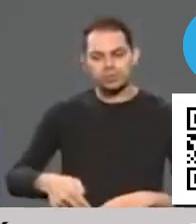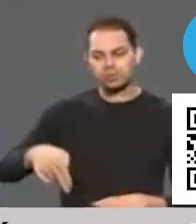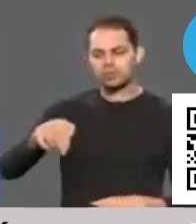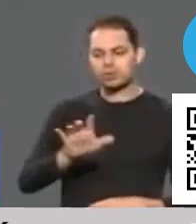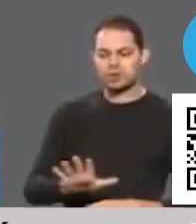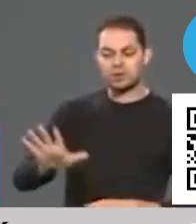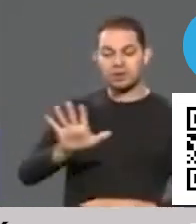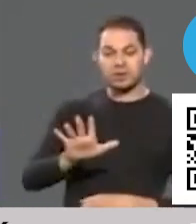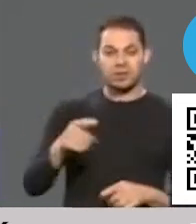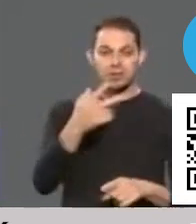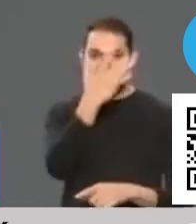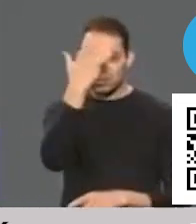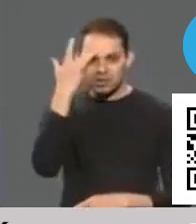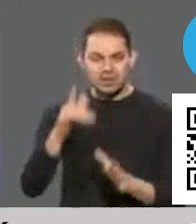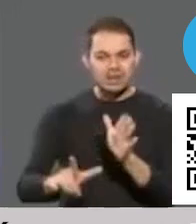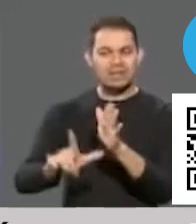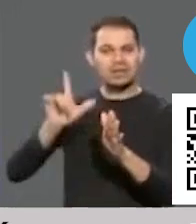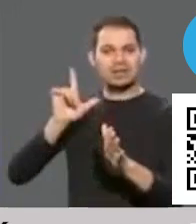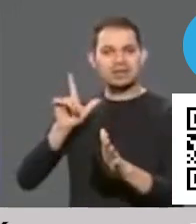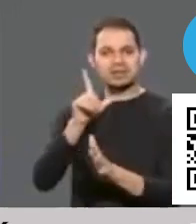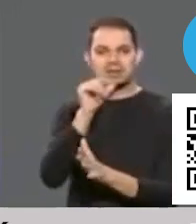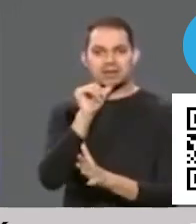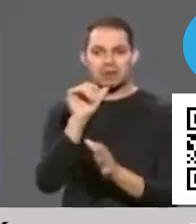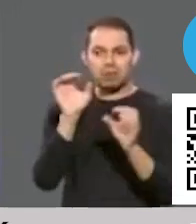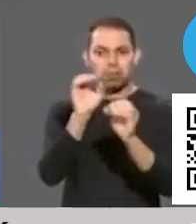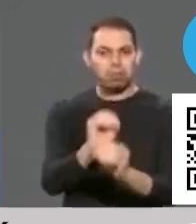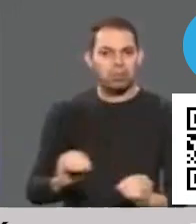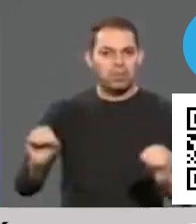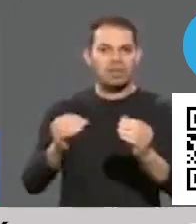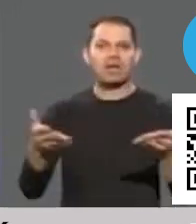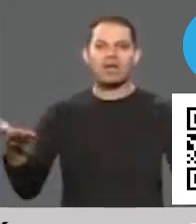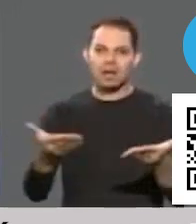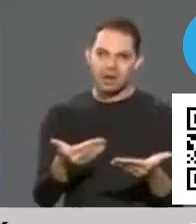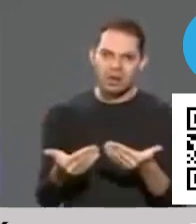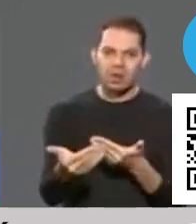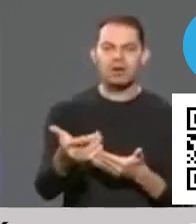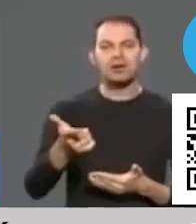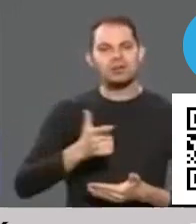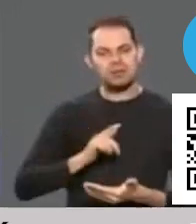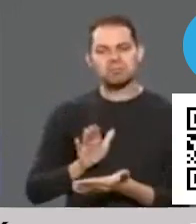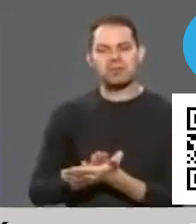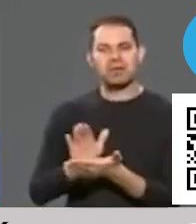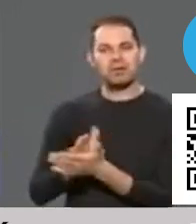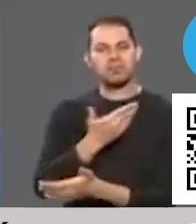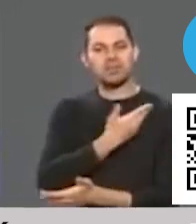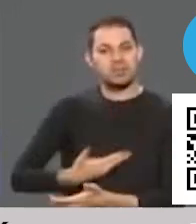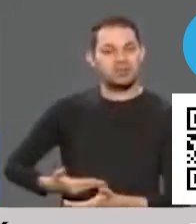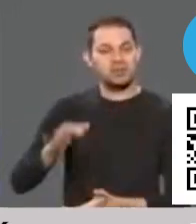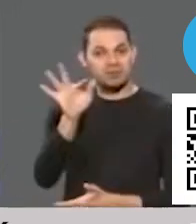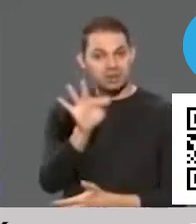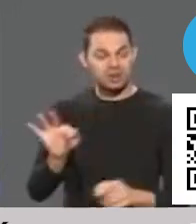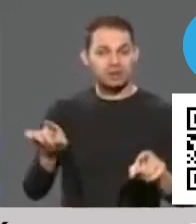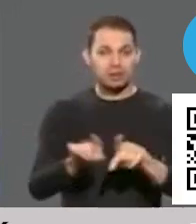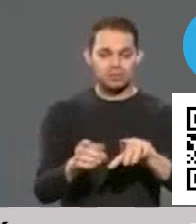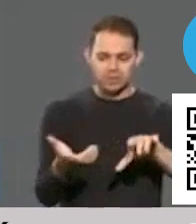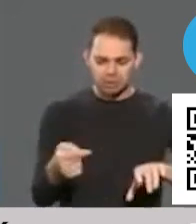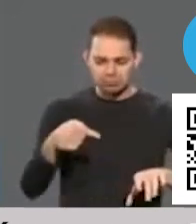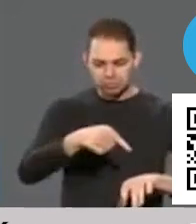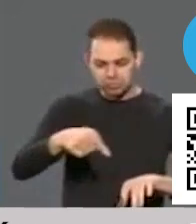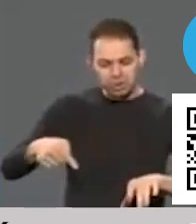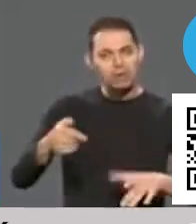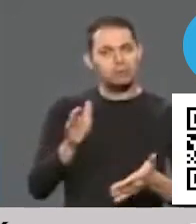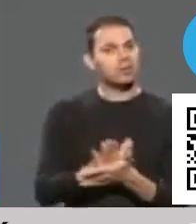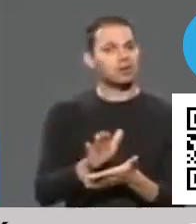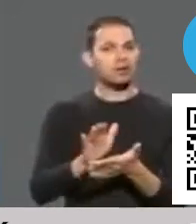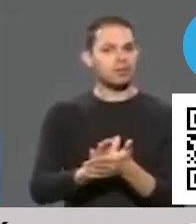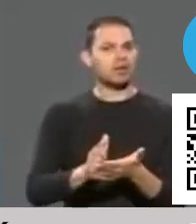que nunca tiveram acesso à água e agora têm. Então, parabéns ao governo federal e também a esse Congresso que